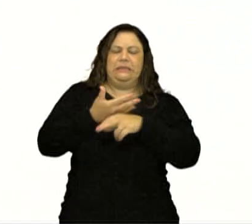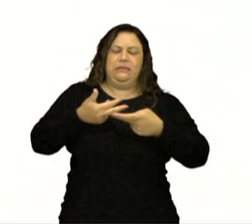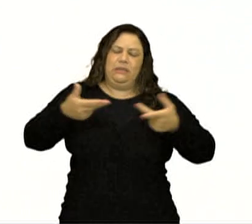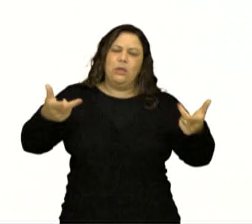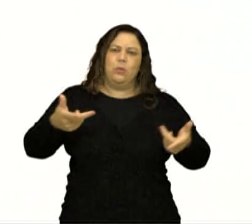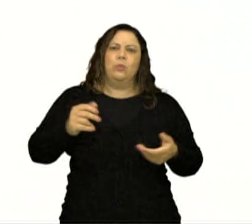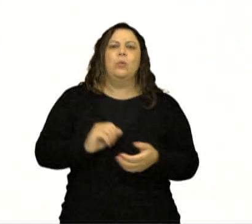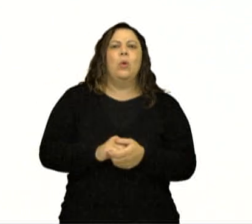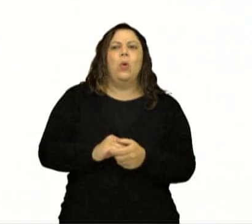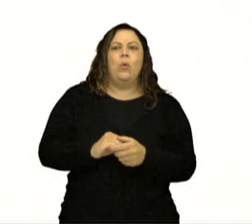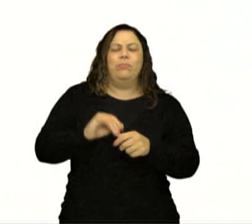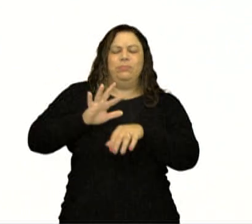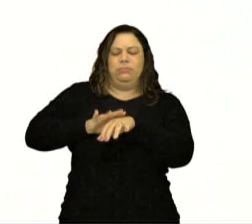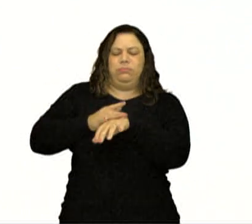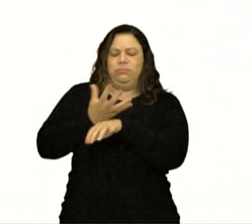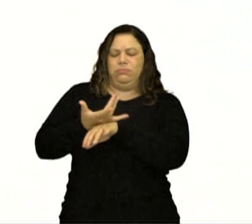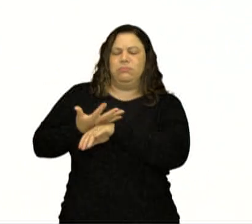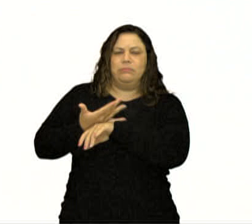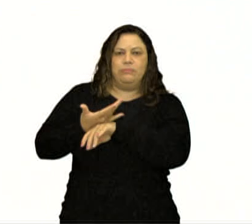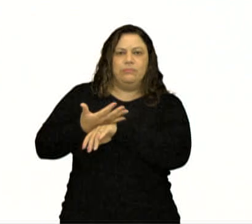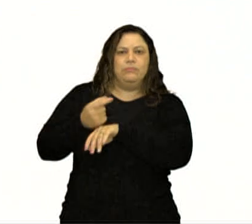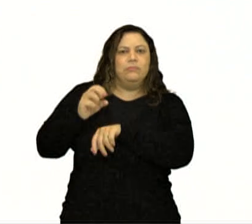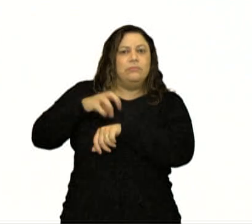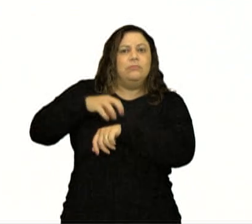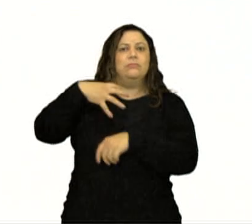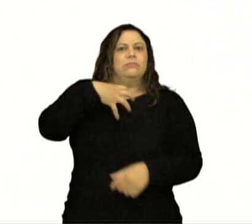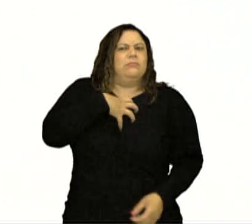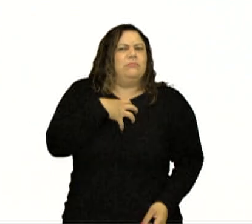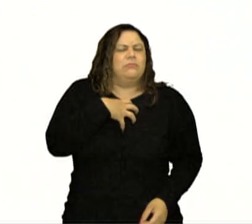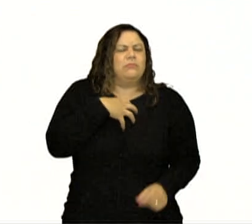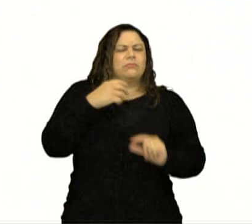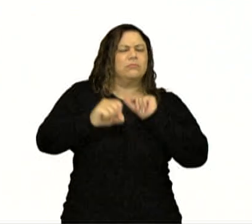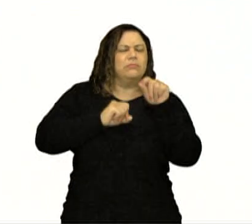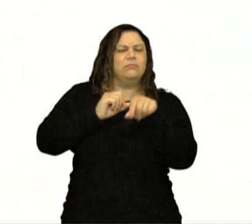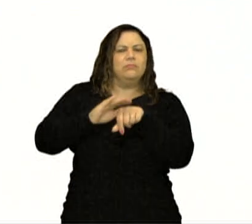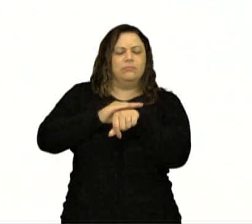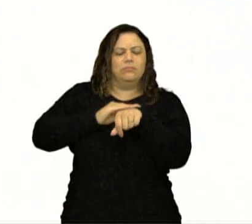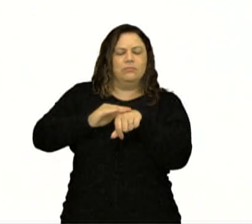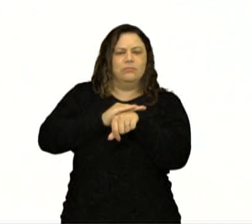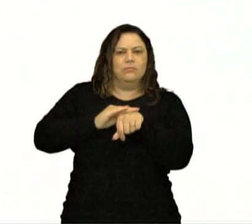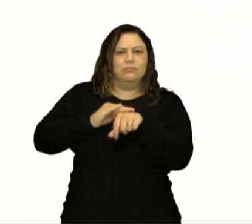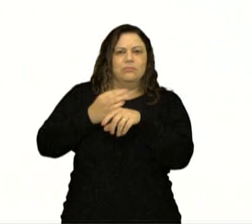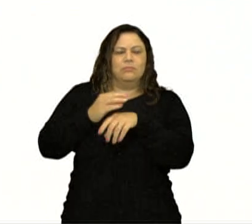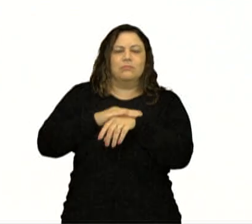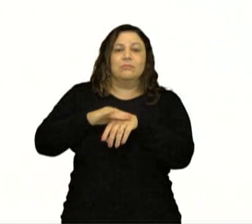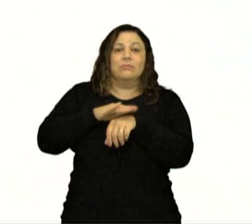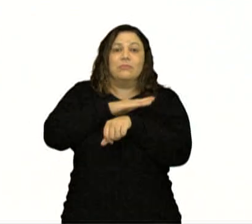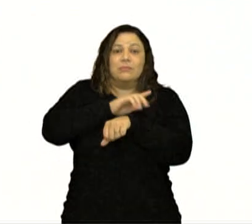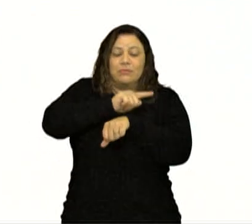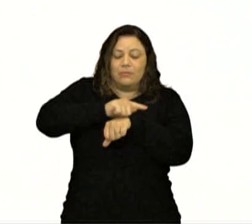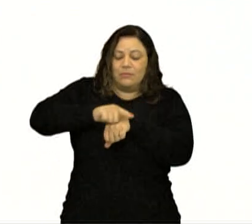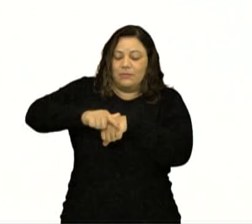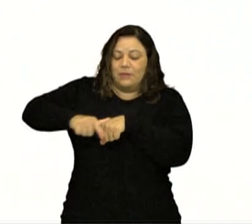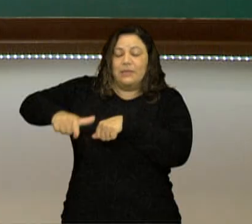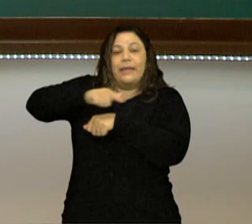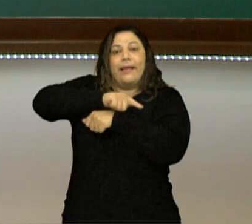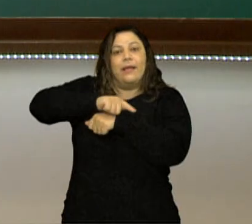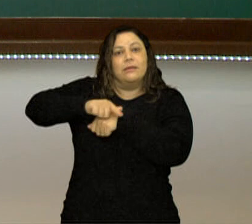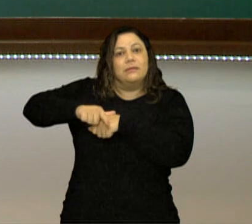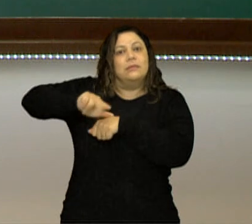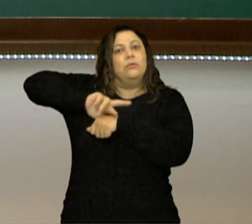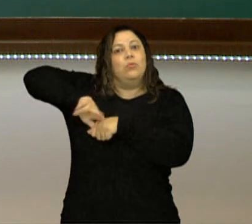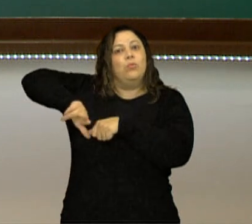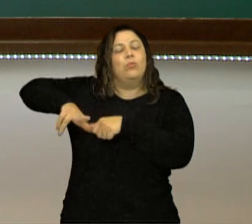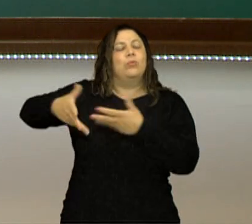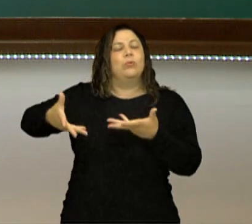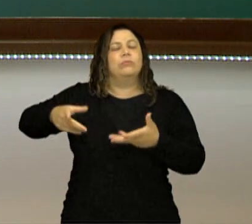ferimento, né? Ou se queimou, por exemplo, né? Como que a sua pele se regenerou? Como vai acontecer também, uma outra questão